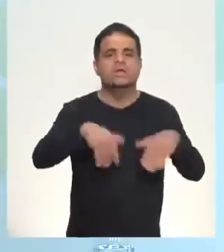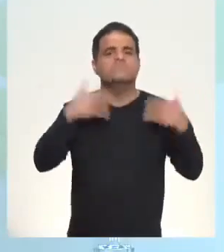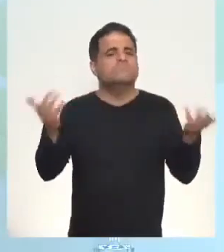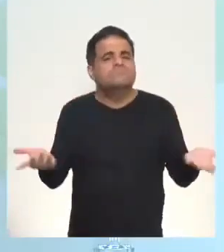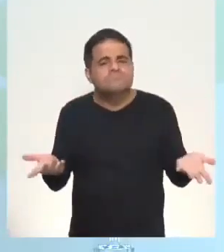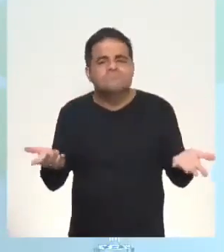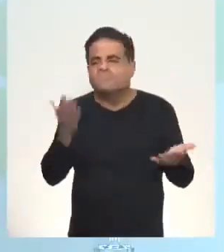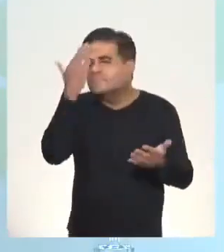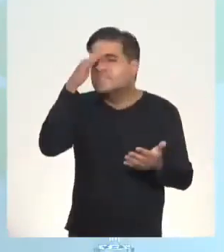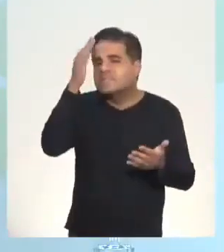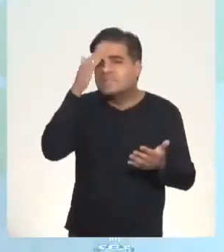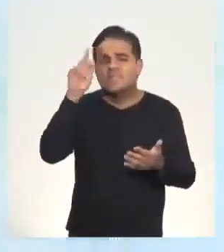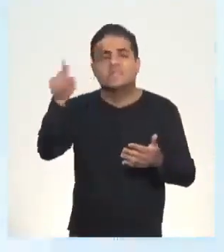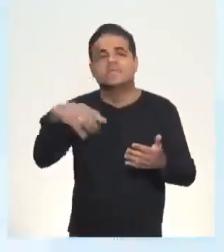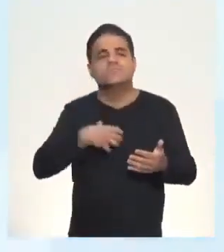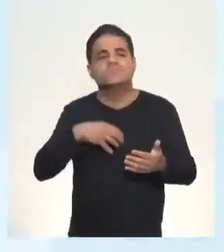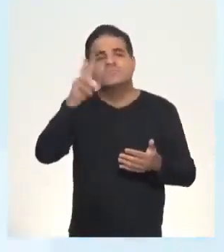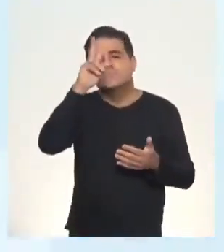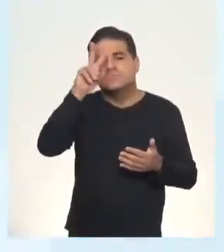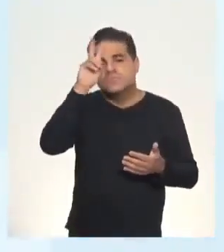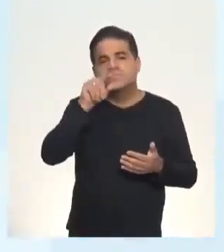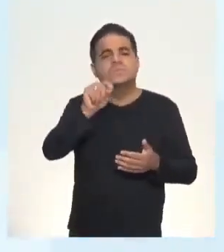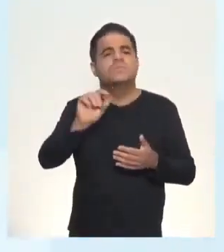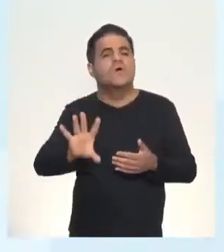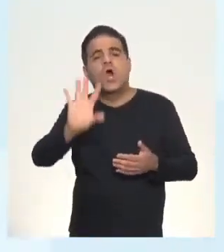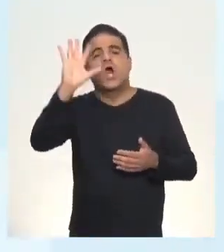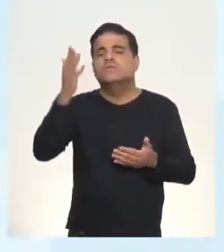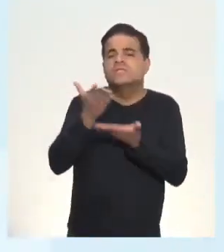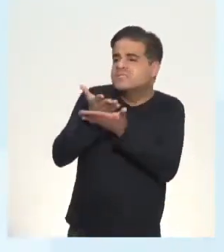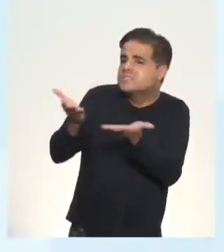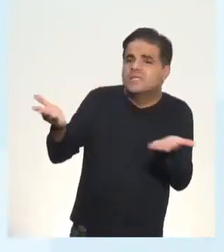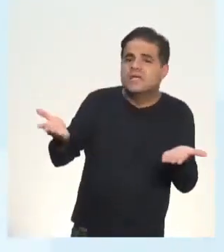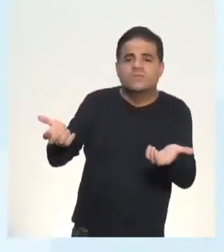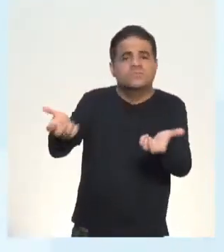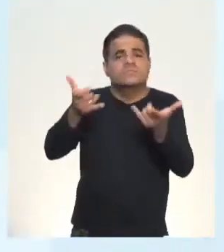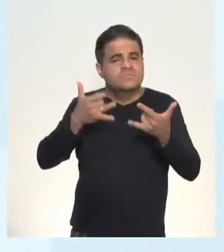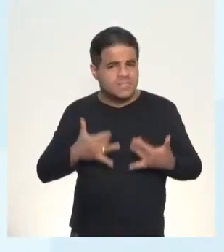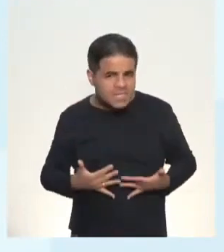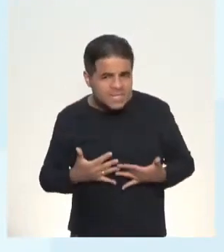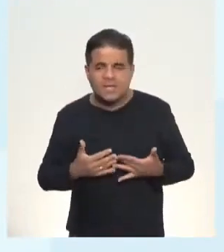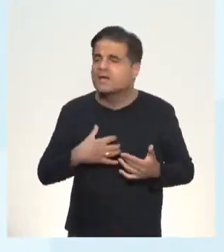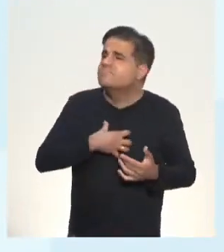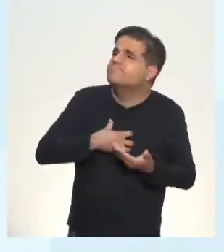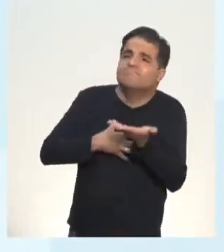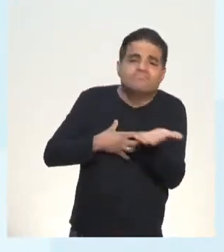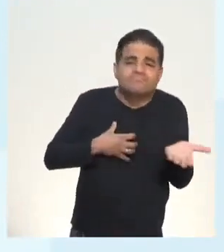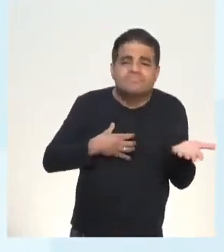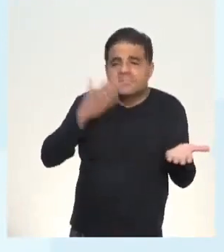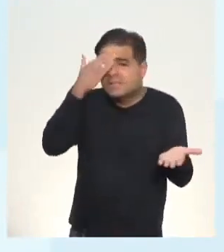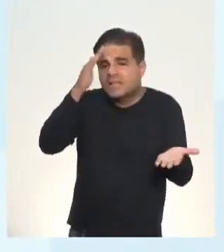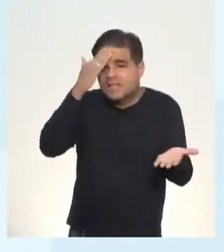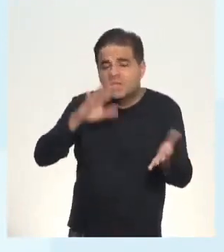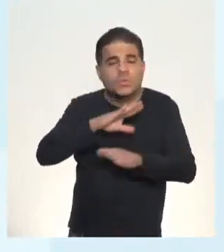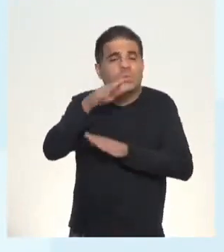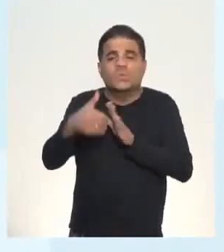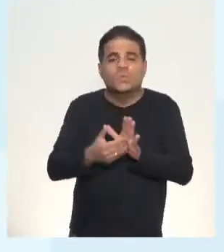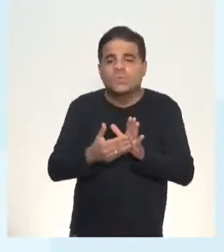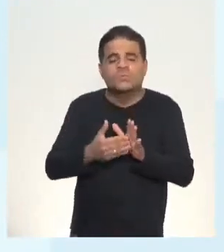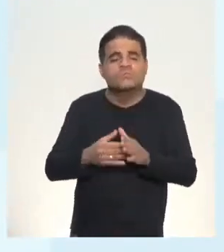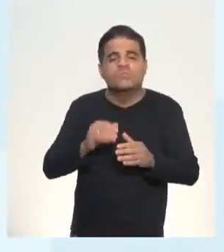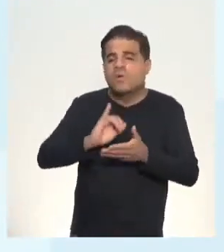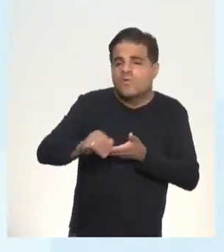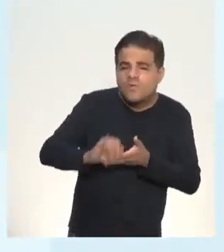você compreendeu? Qual história? O que estava acontecendo ali, gente? Conta pra gente. O que você compreendeu de tudo que você viu? Contem